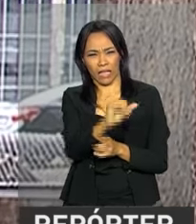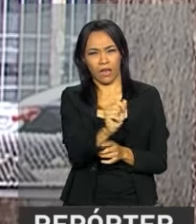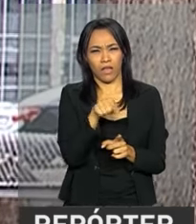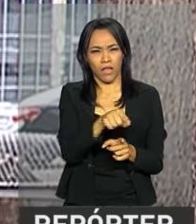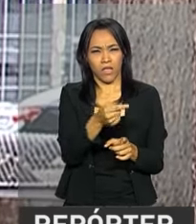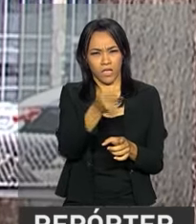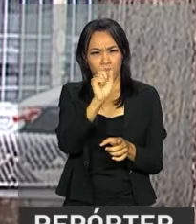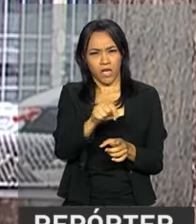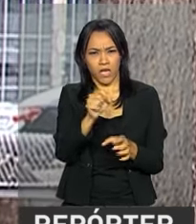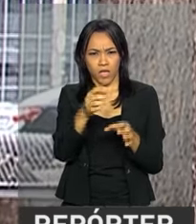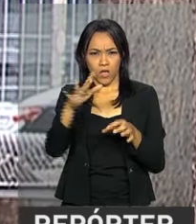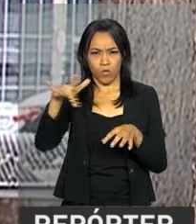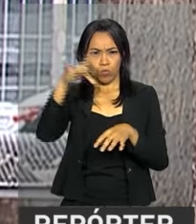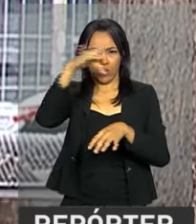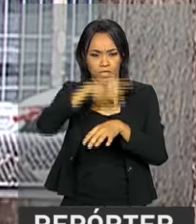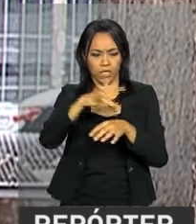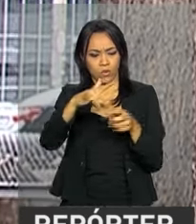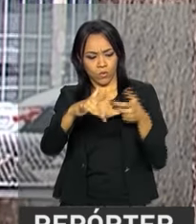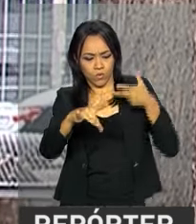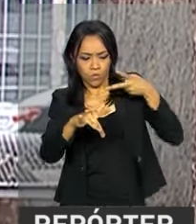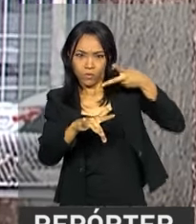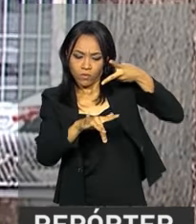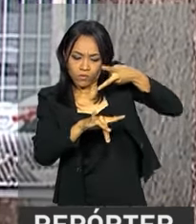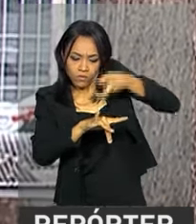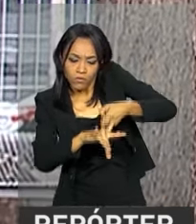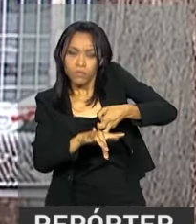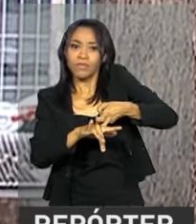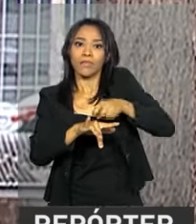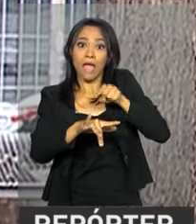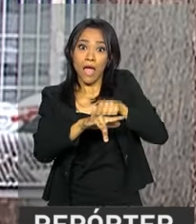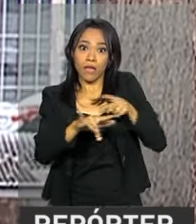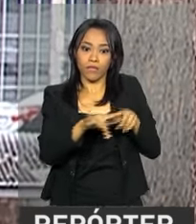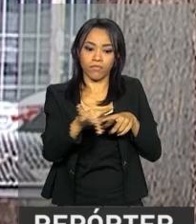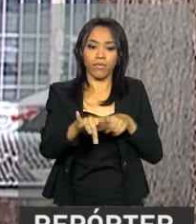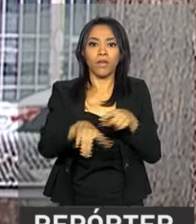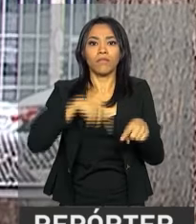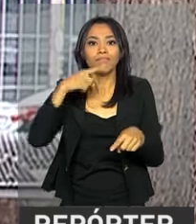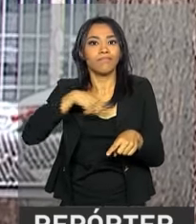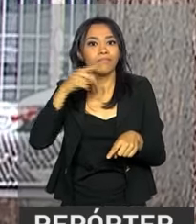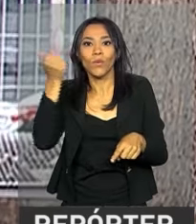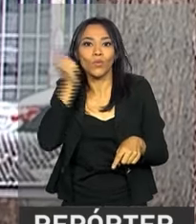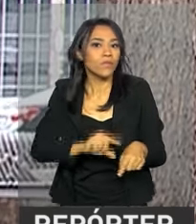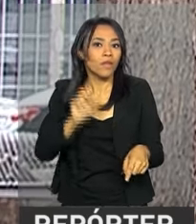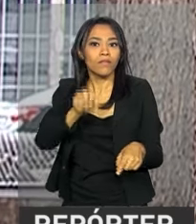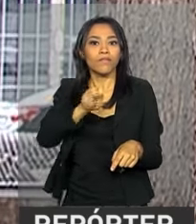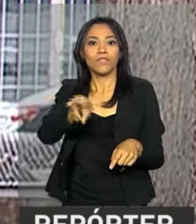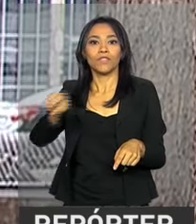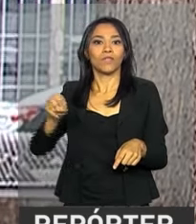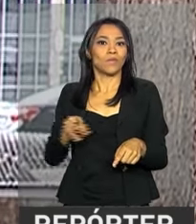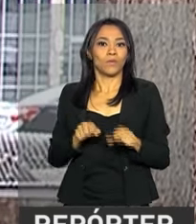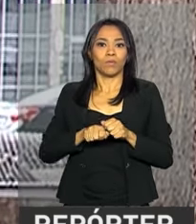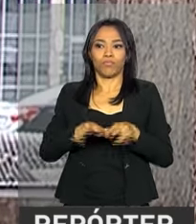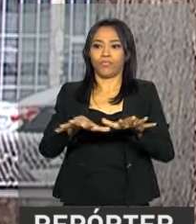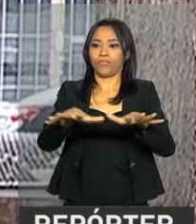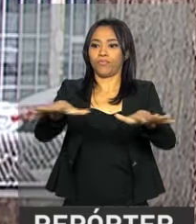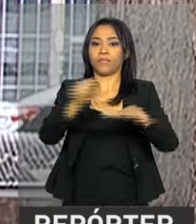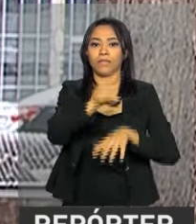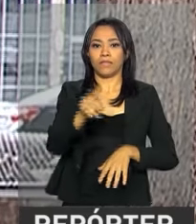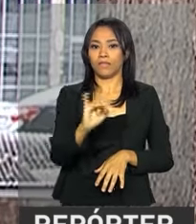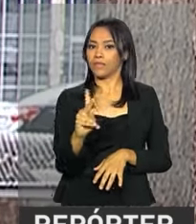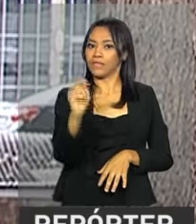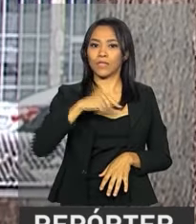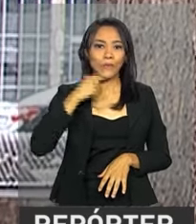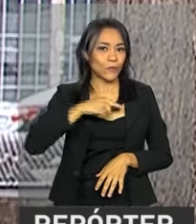colocada nos mosquitos e que assim que Eles transmitem ela eles deixam de transmitir o vírus da zica o ministro lembrou também que